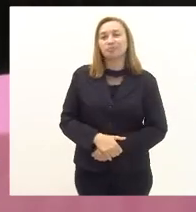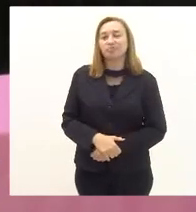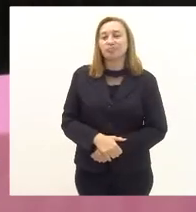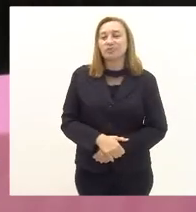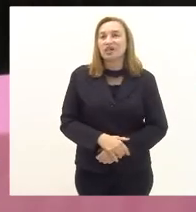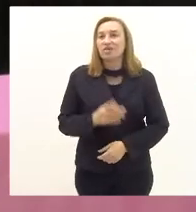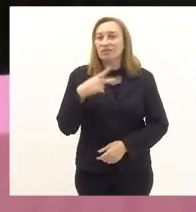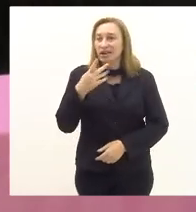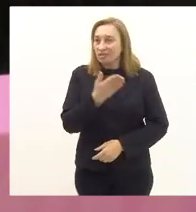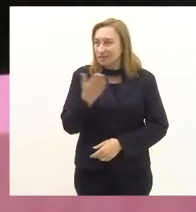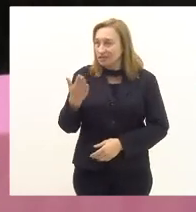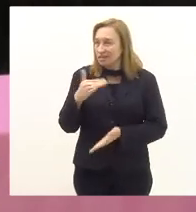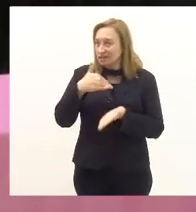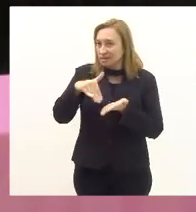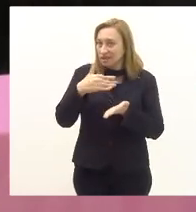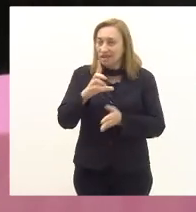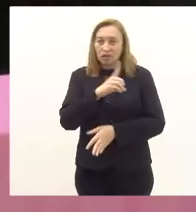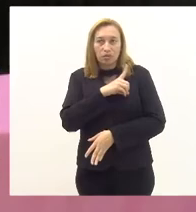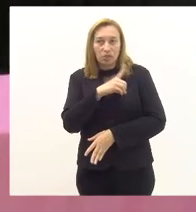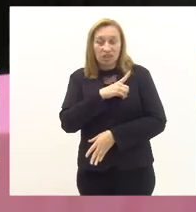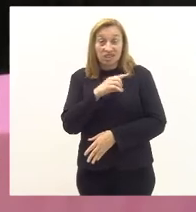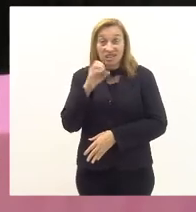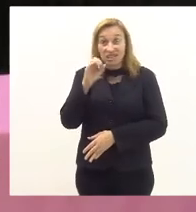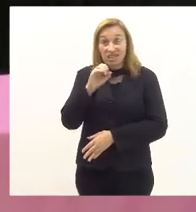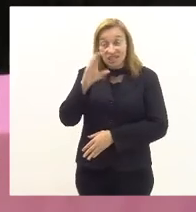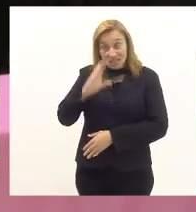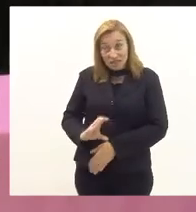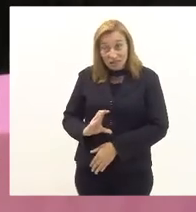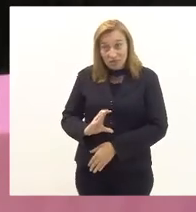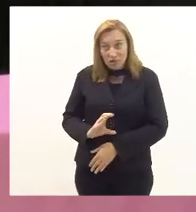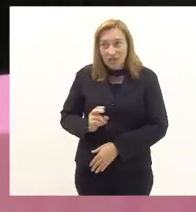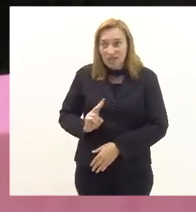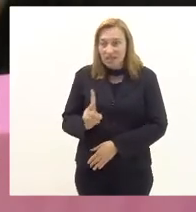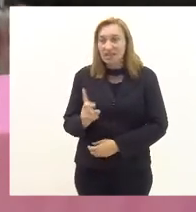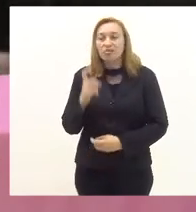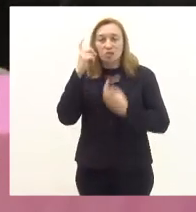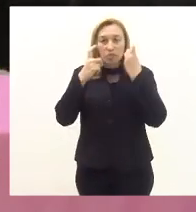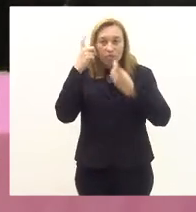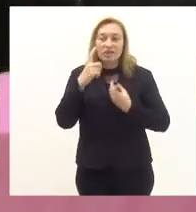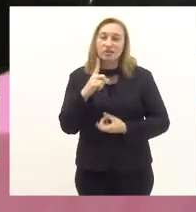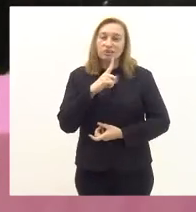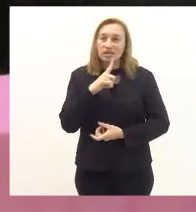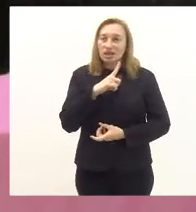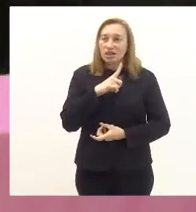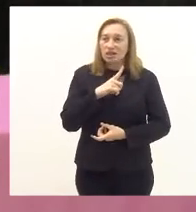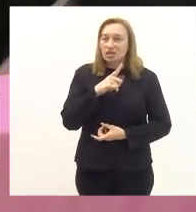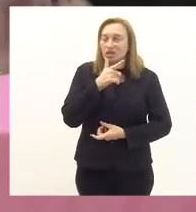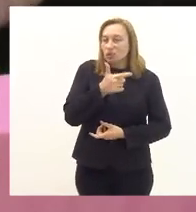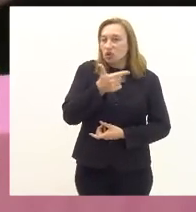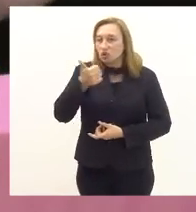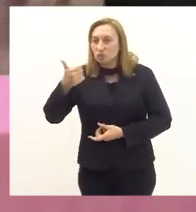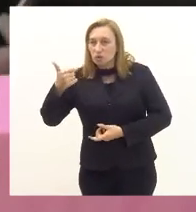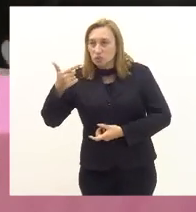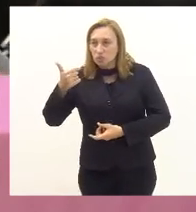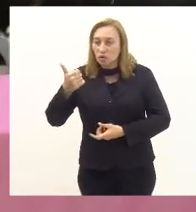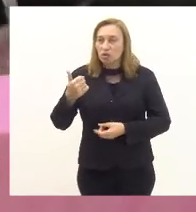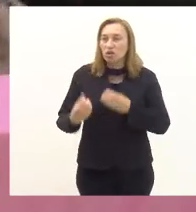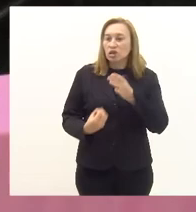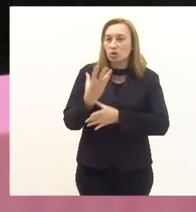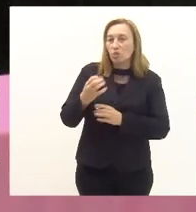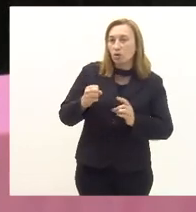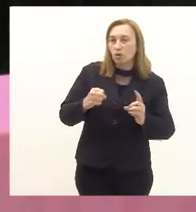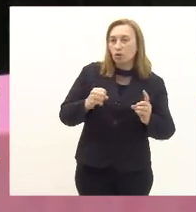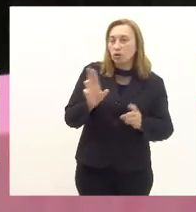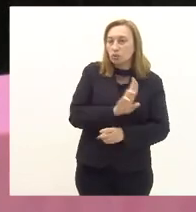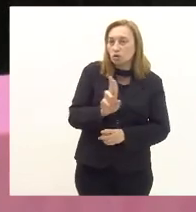Queria dizer a vocês que a Secretaria da Polícia Civil, ela sempre teve muita preocupação. Tá? Ela, em 2012, ela criou o nome social no